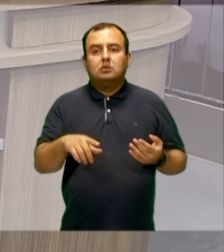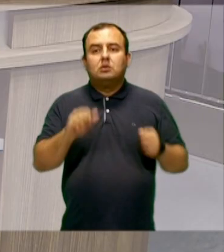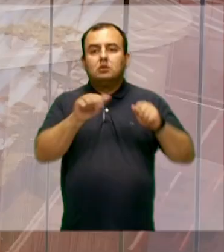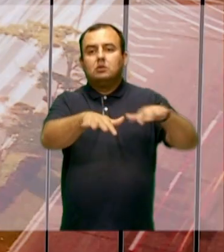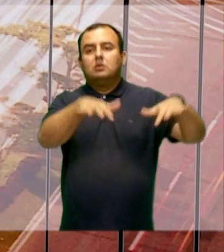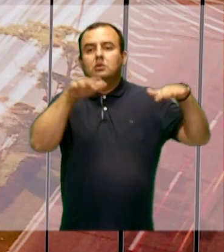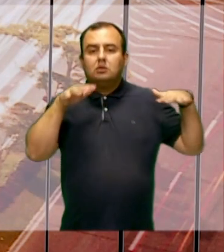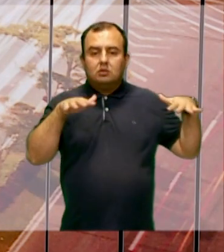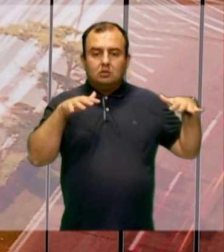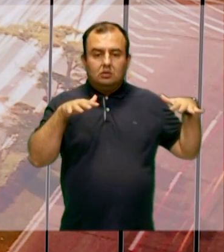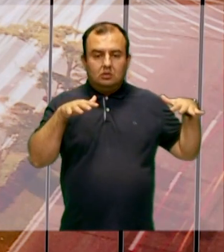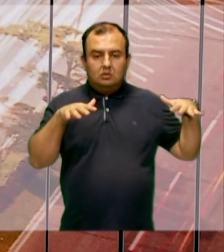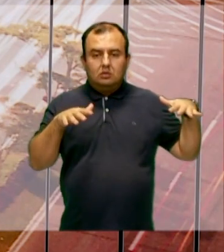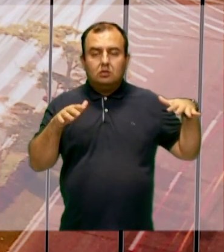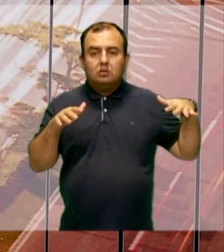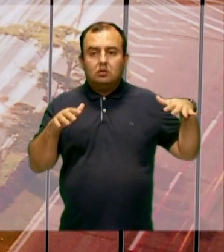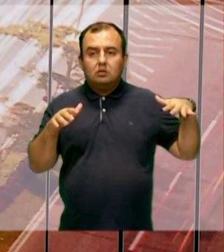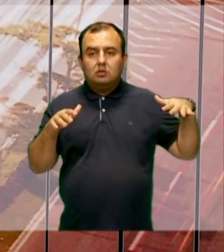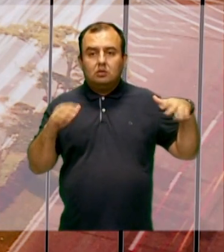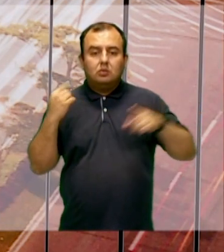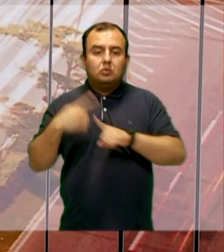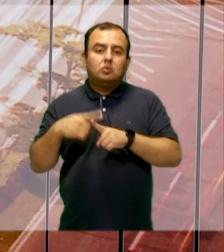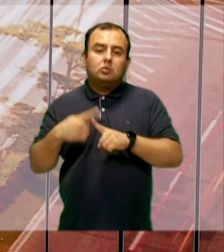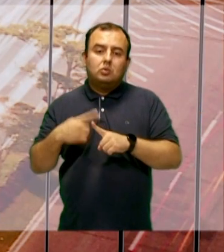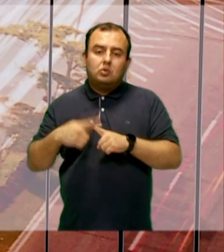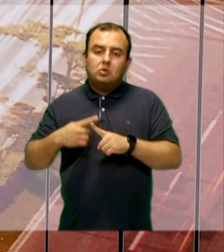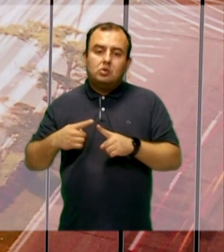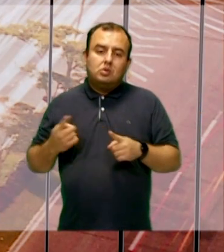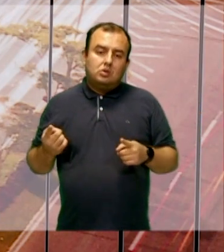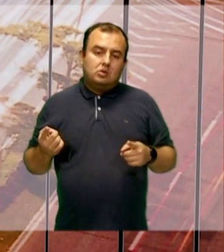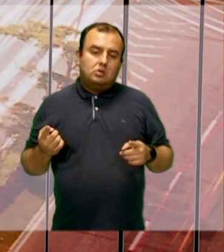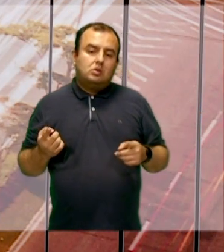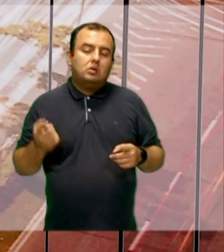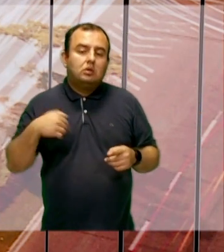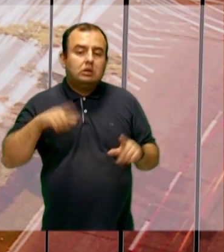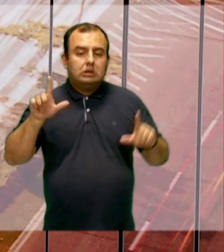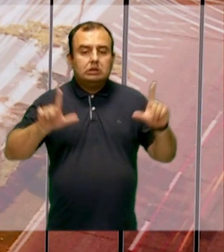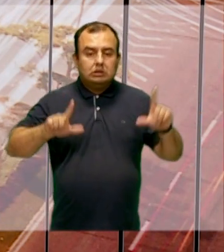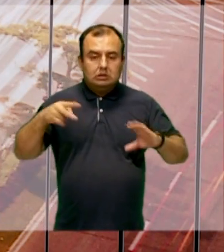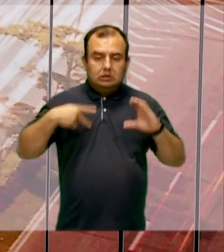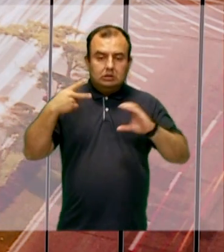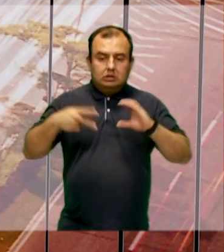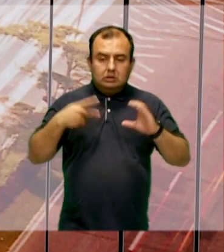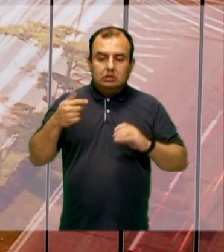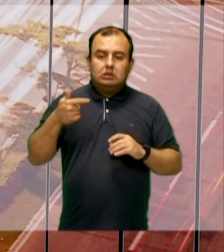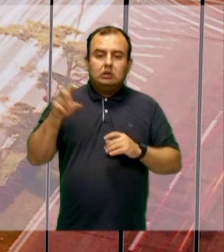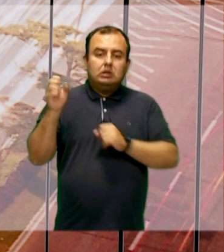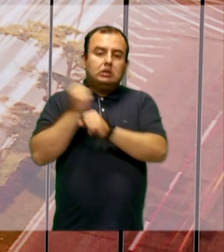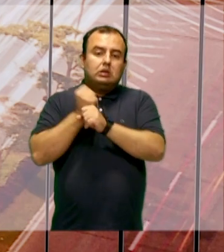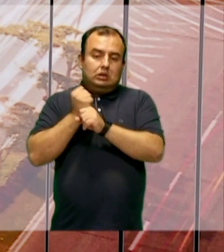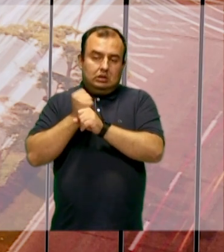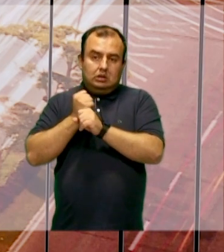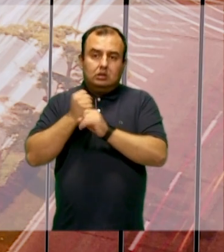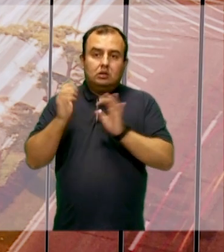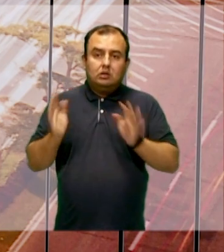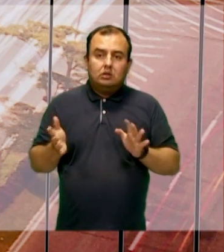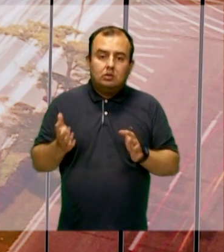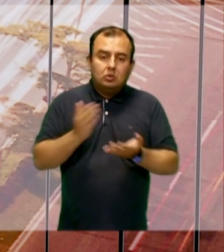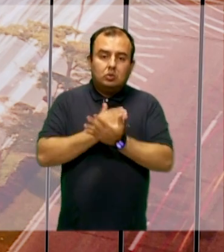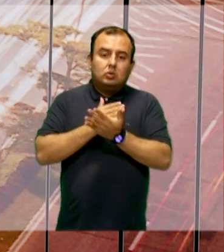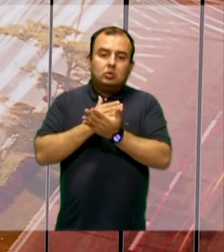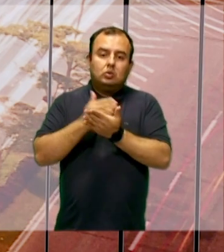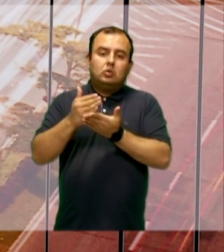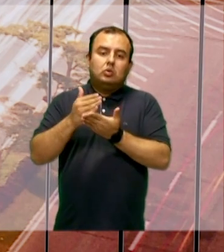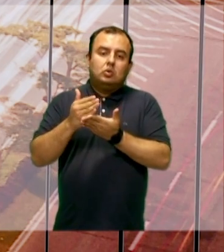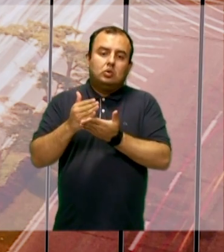aquele auditório, assim, porque a gente aqui da TV, né, nós temos 15 anos, e no